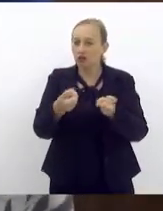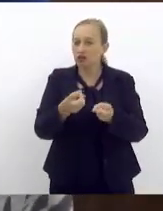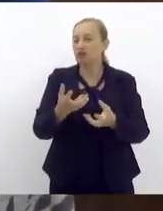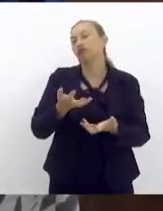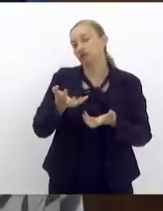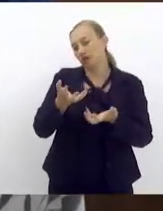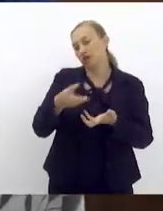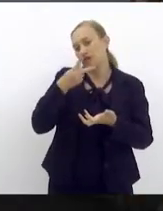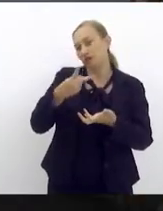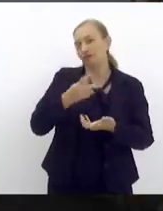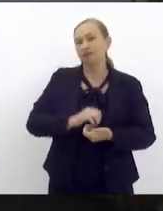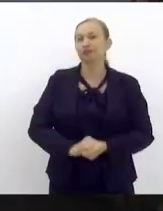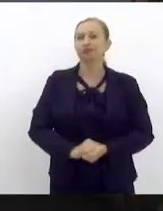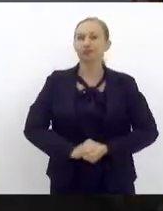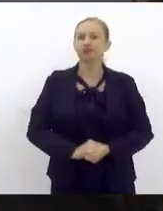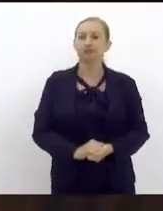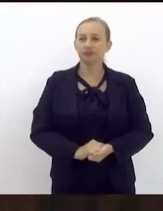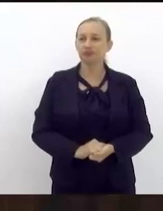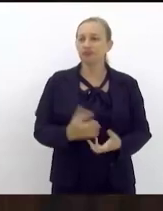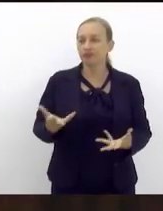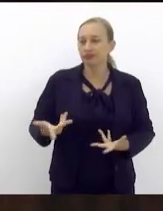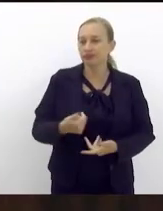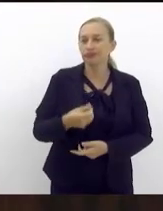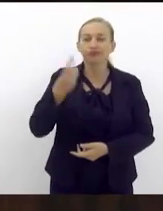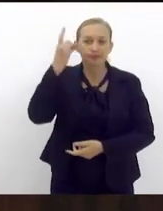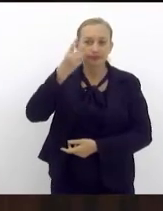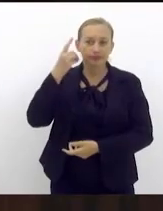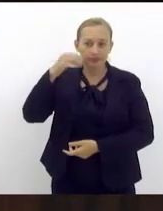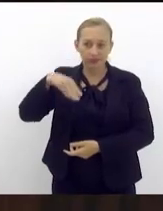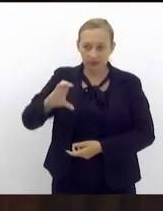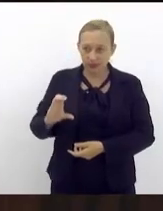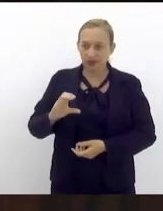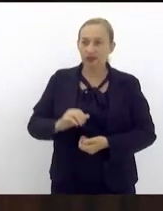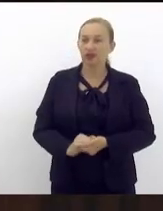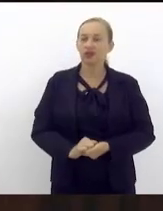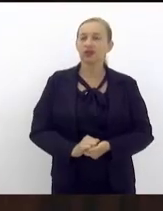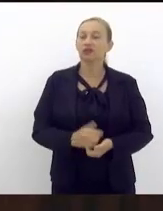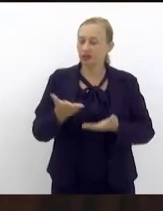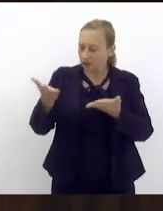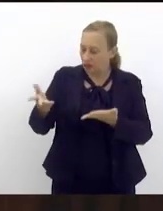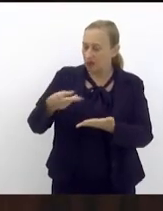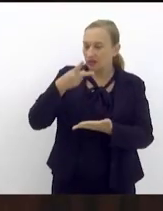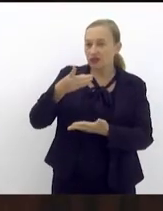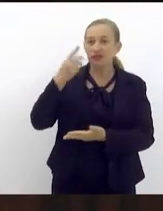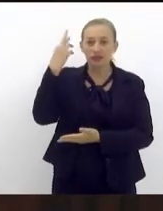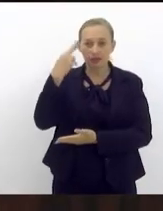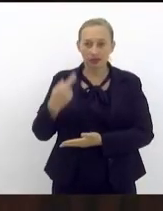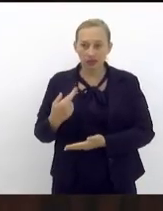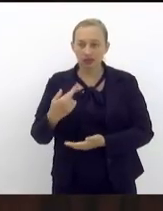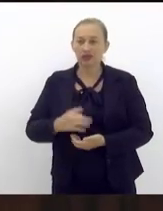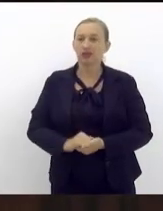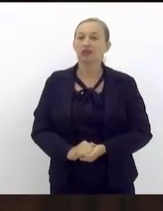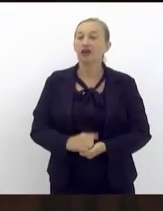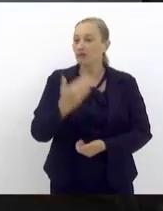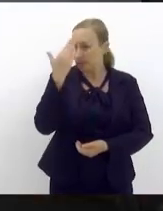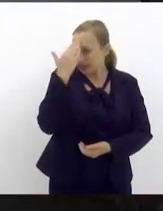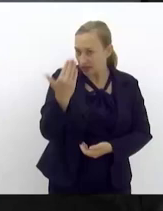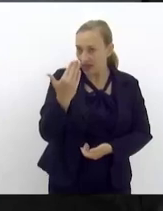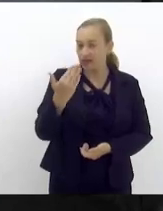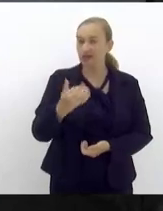que eu queria fazer Maravilha deputado Carlos Mickey com a palavra deputada Renata Souza muito